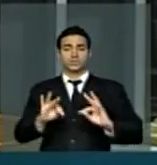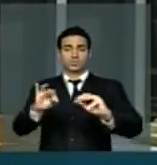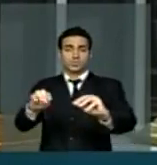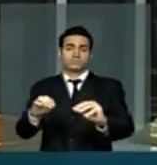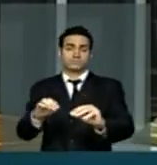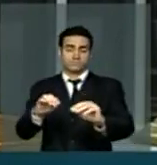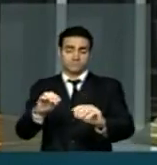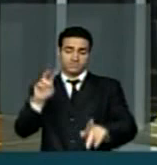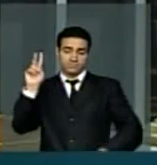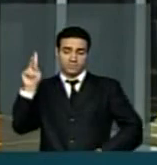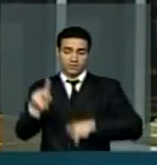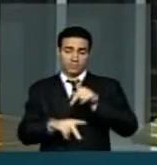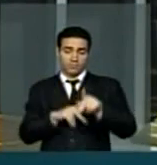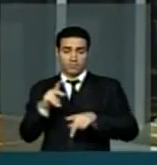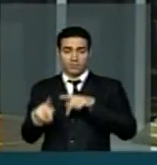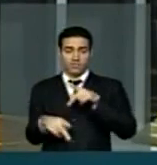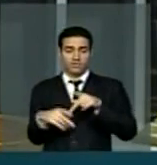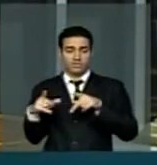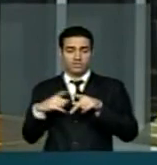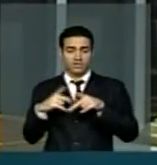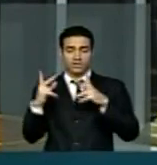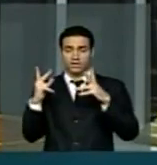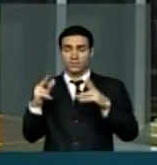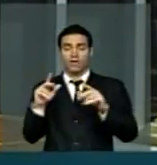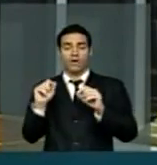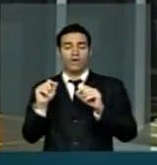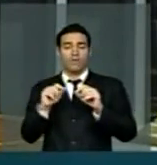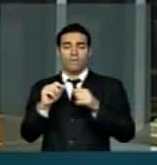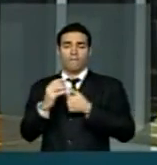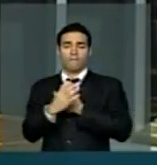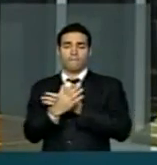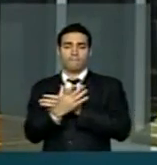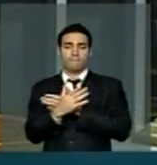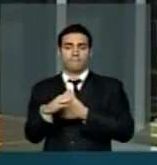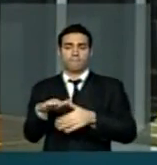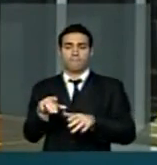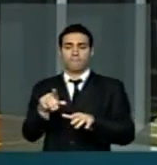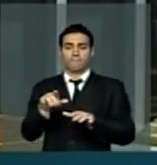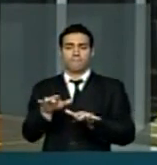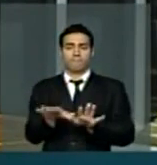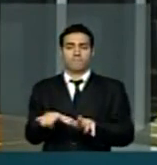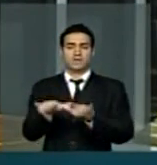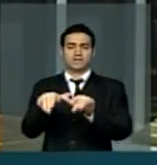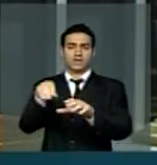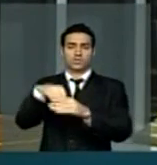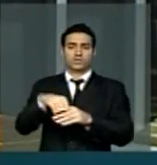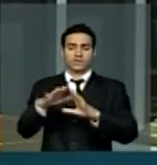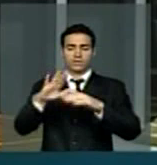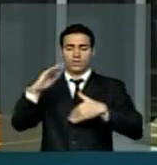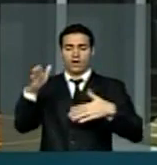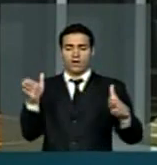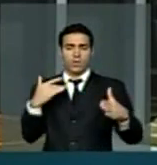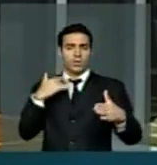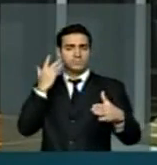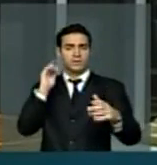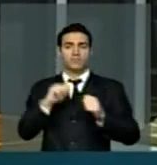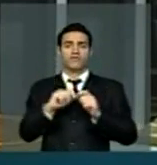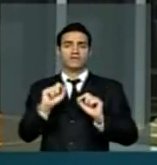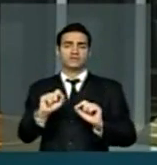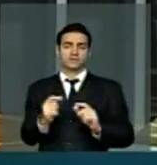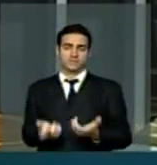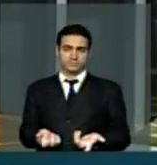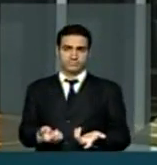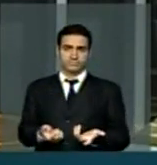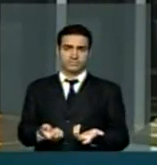o povo está mais ou menos igual pássaro na gaiola, já não está sabendo o que fazer. Porque nós votamos a lei de